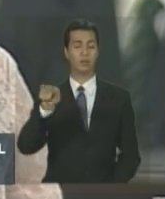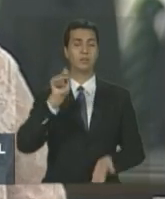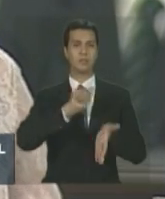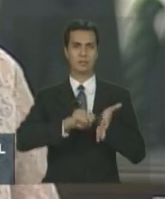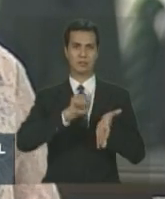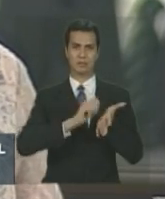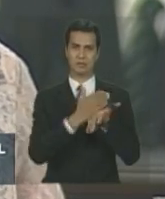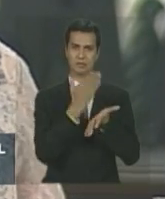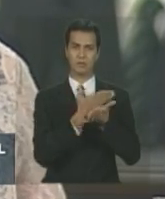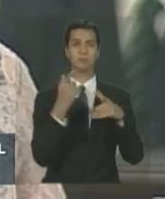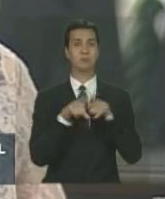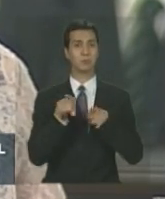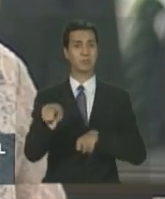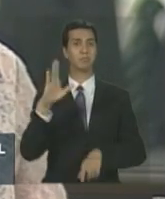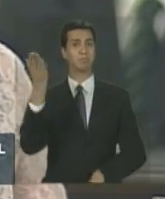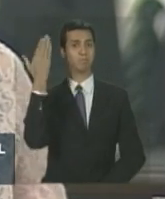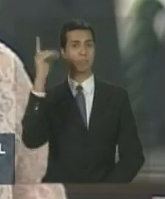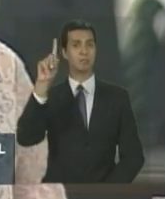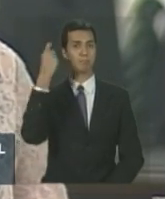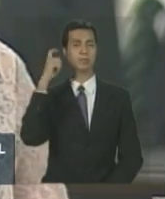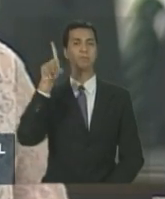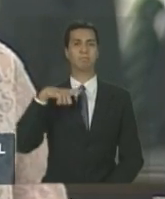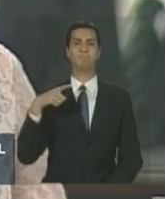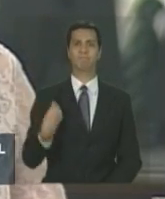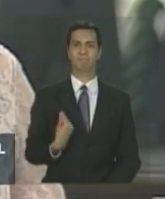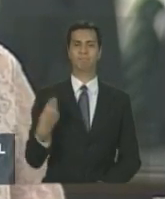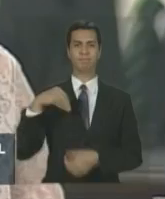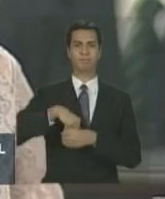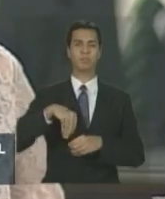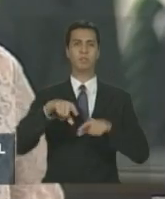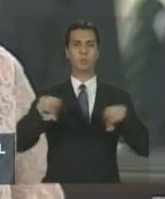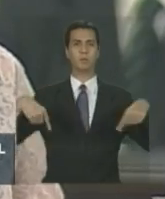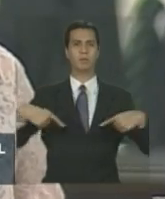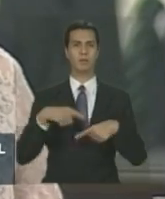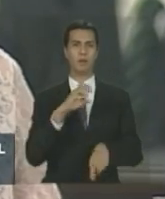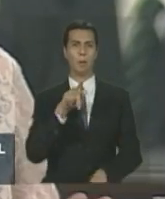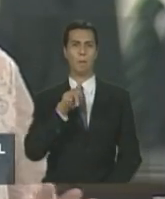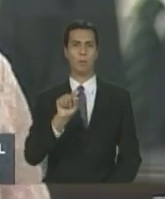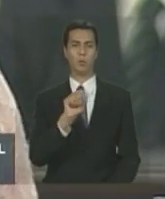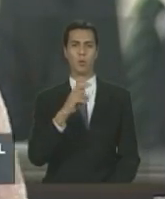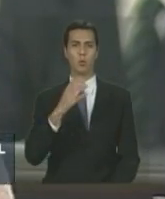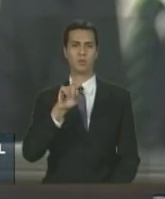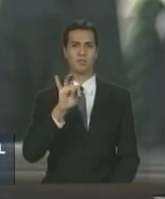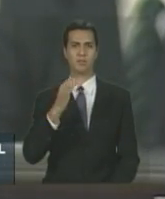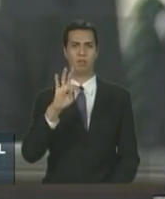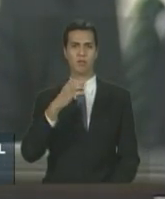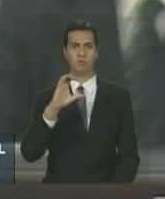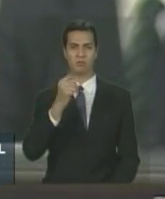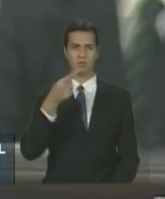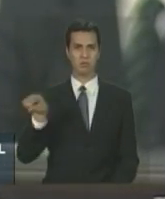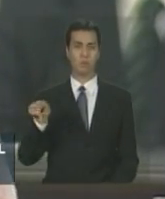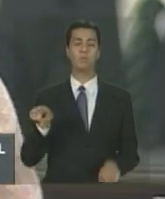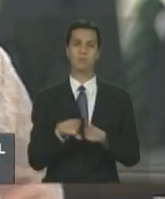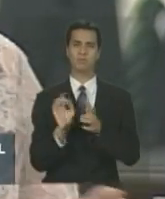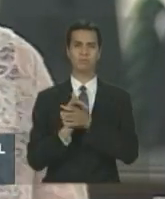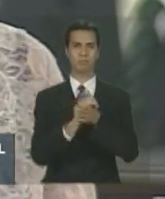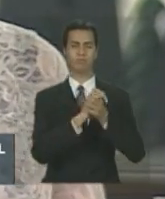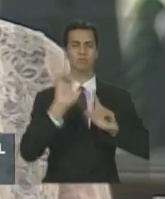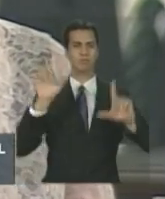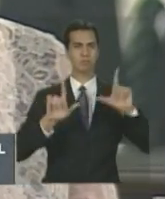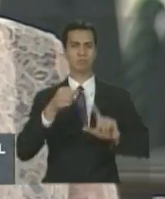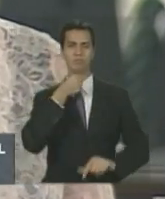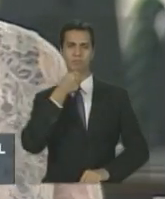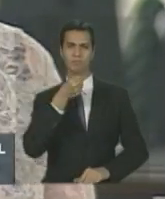concentração. Senhoras e senhores, jornalistas, fotógrafos e cinegrafistas. Senhoras e senhores, eu me